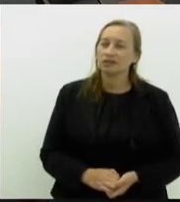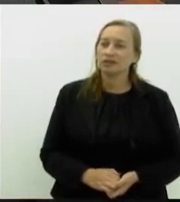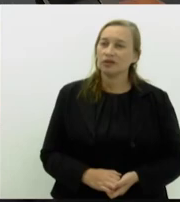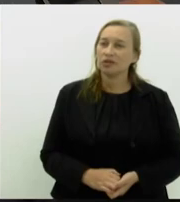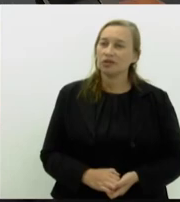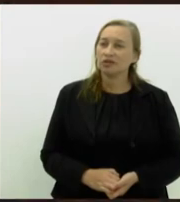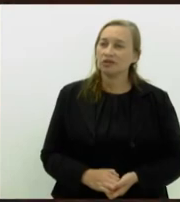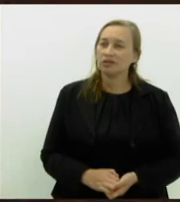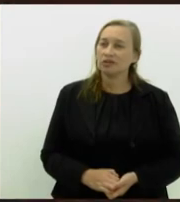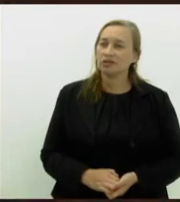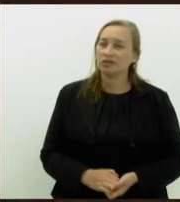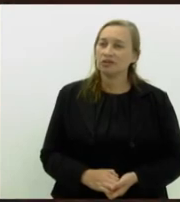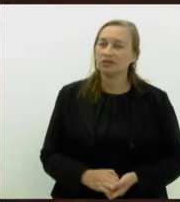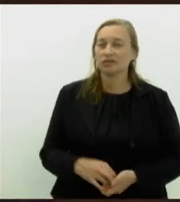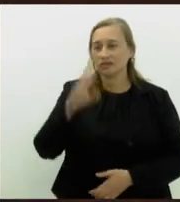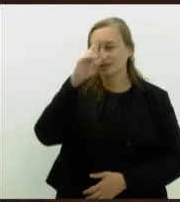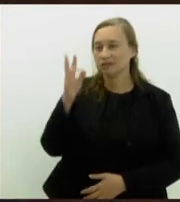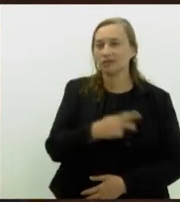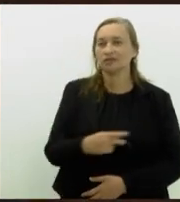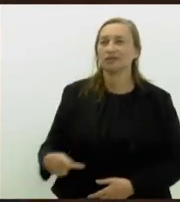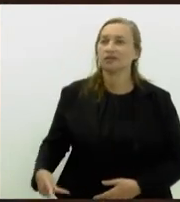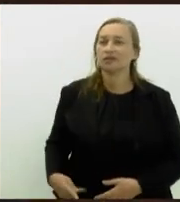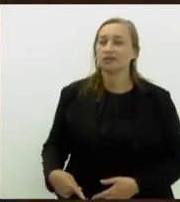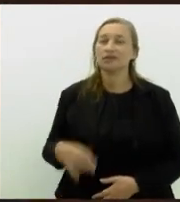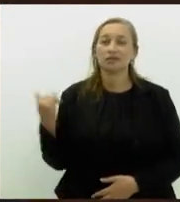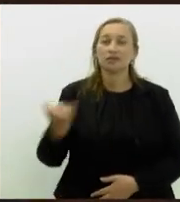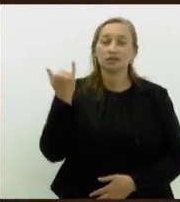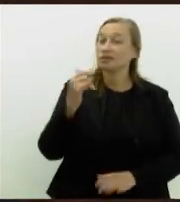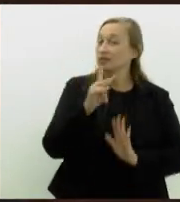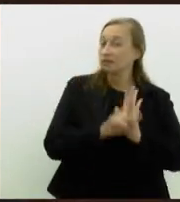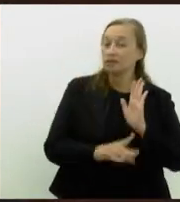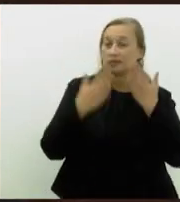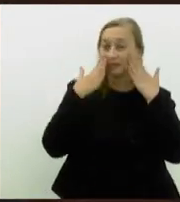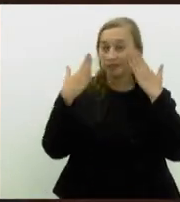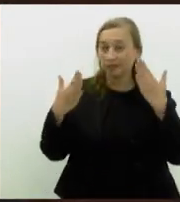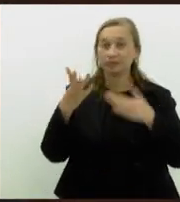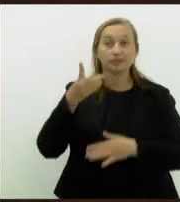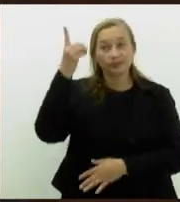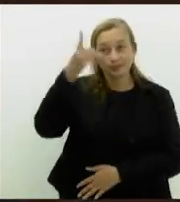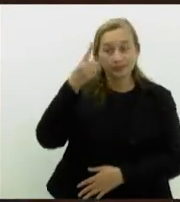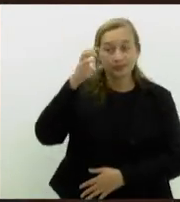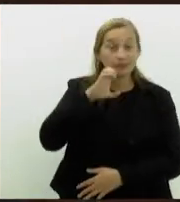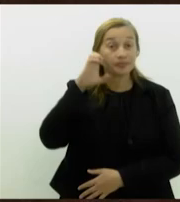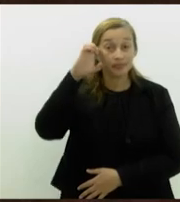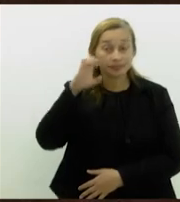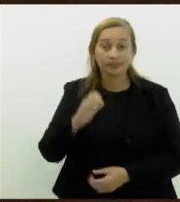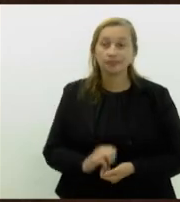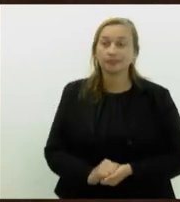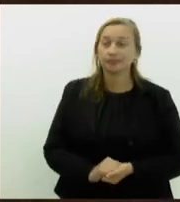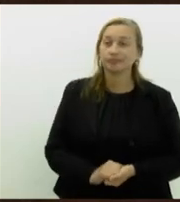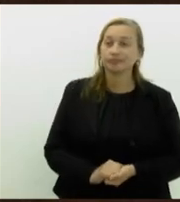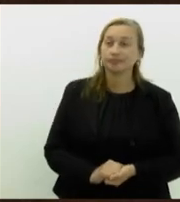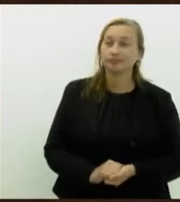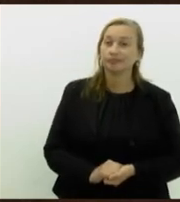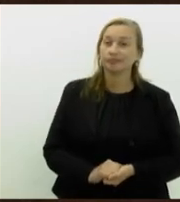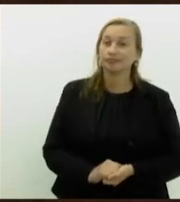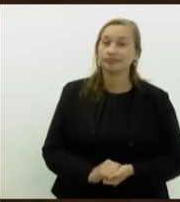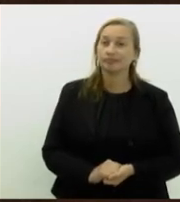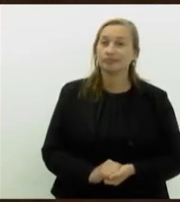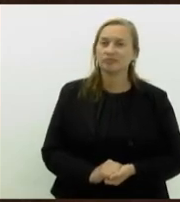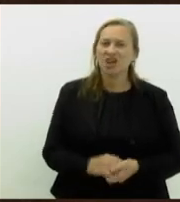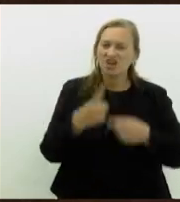Senhora presidenta, super importante o projeto apresentado pela deputada Élica. Em se tratando